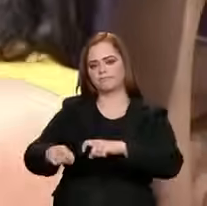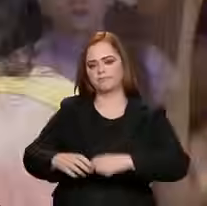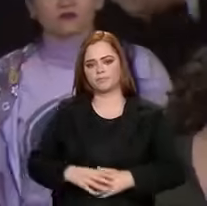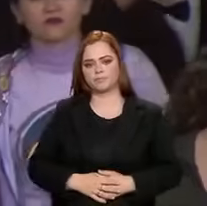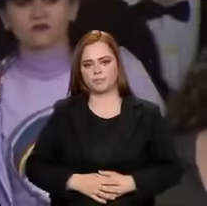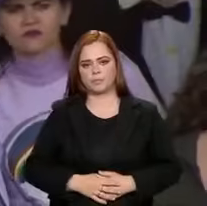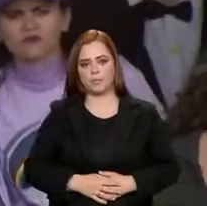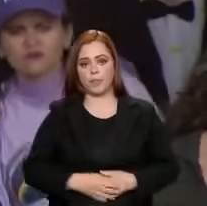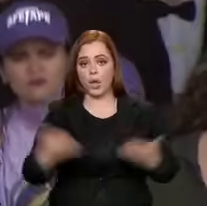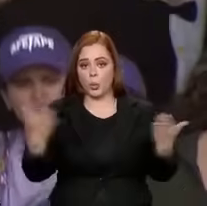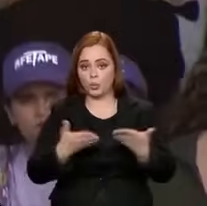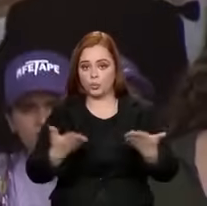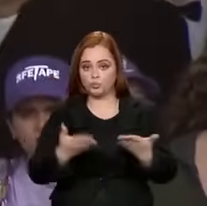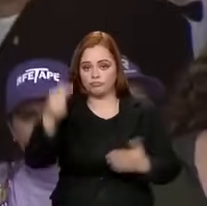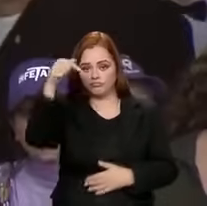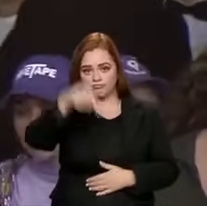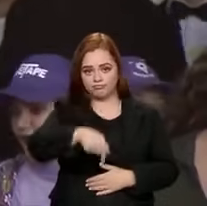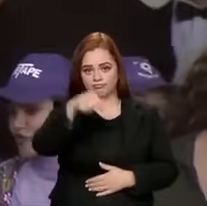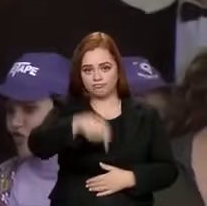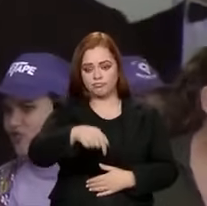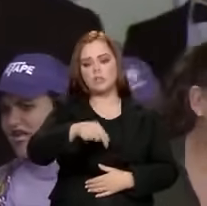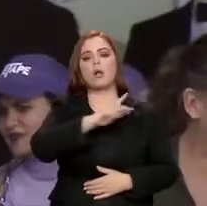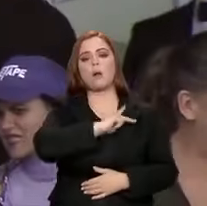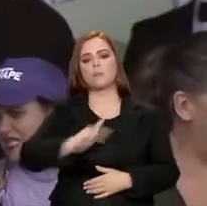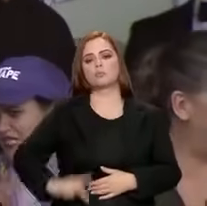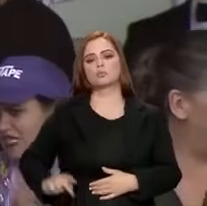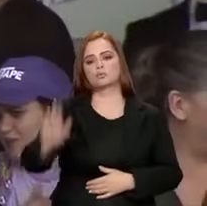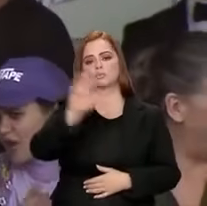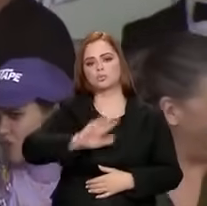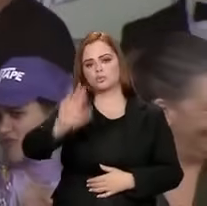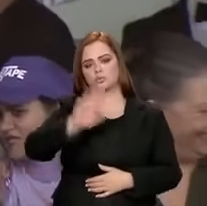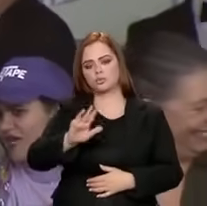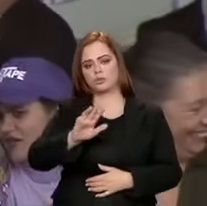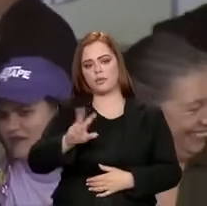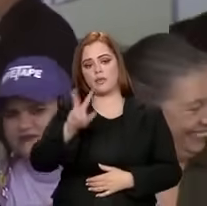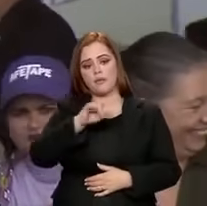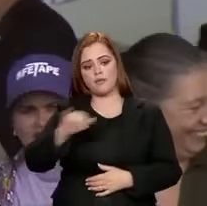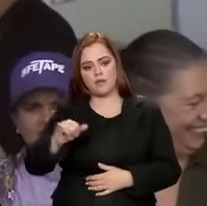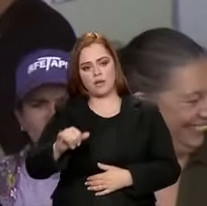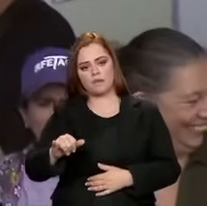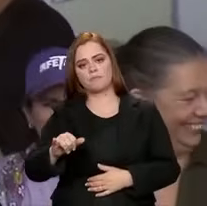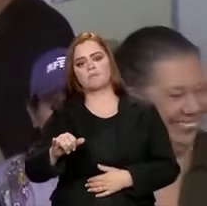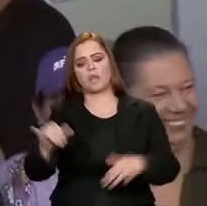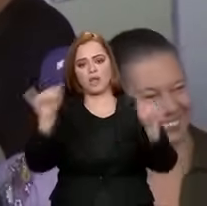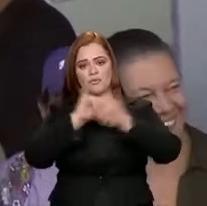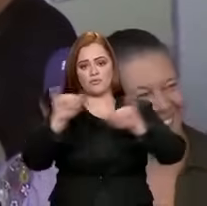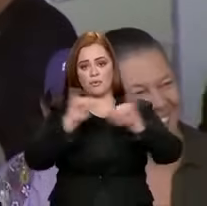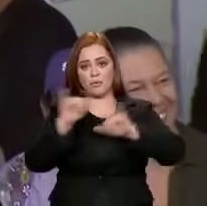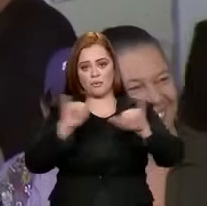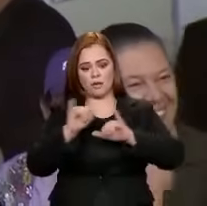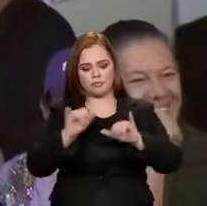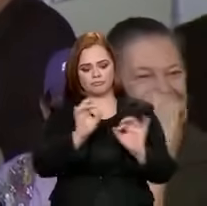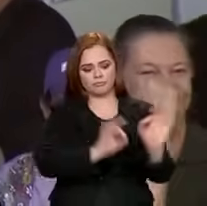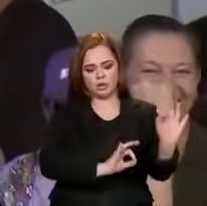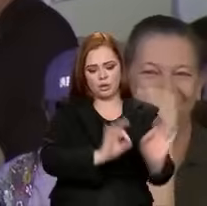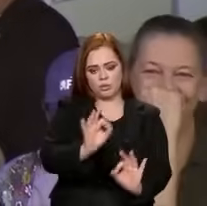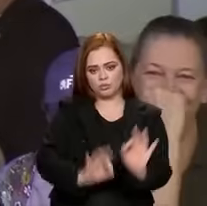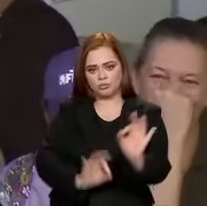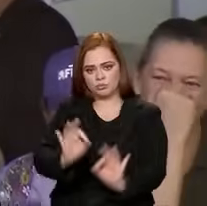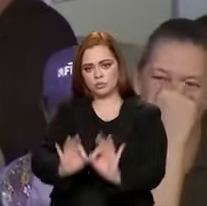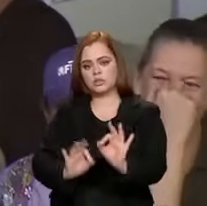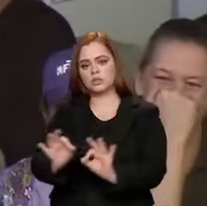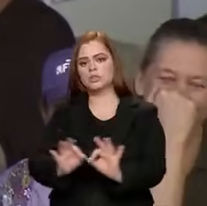hoje aqui o presidente Lula está lançando a regularização